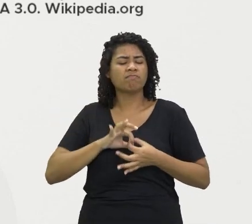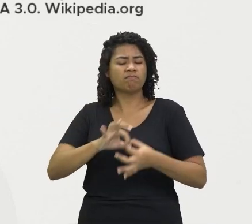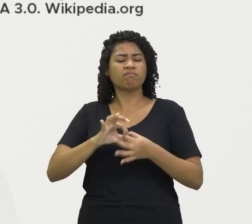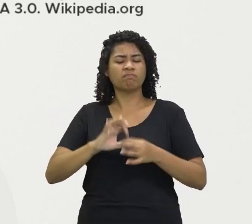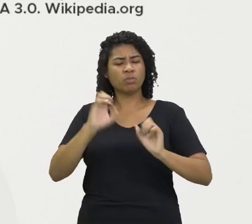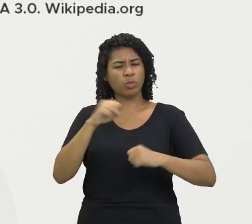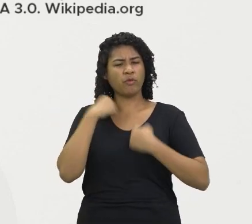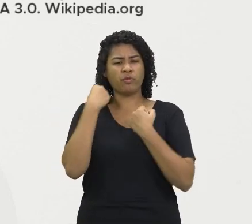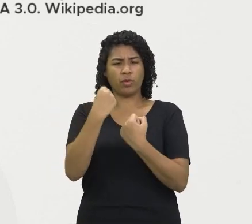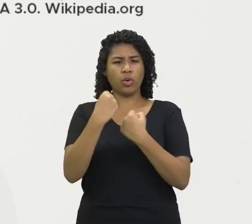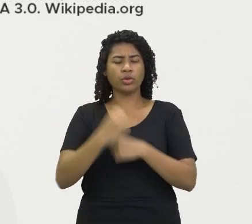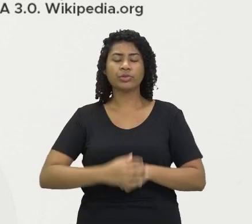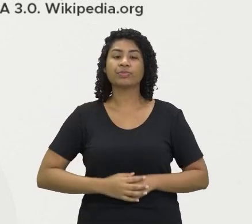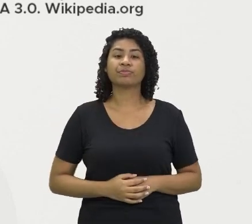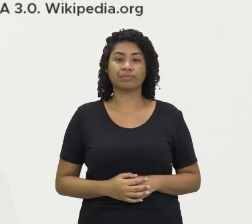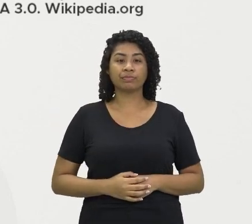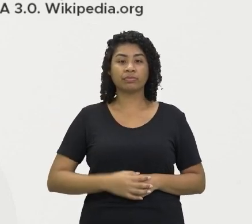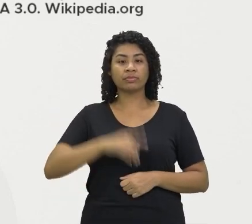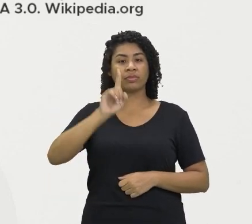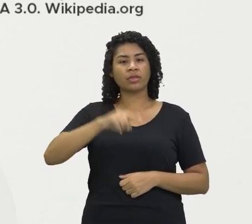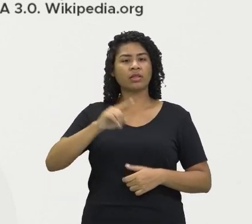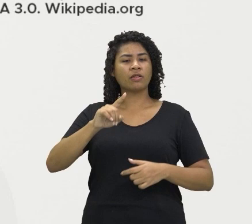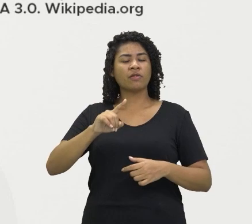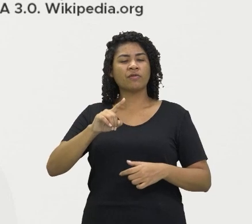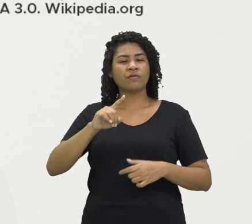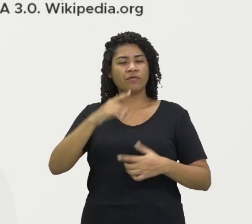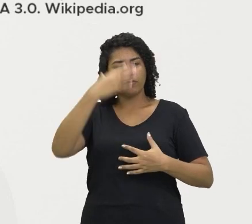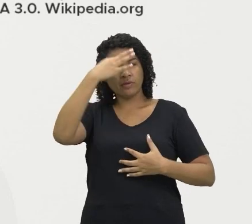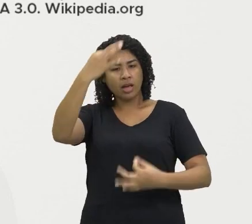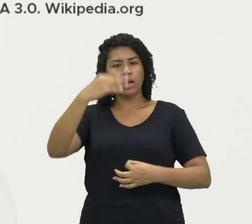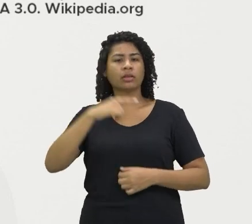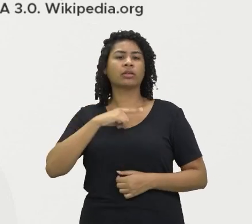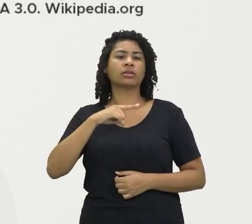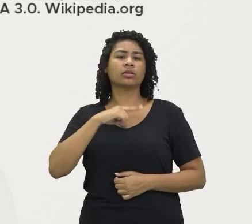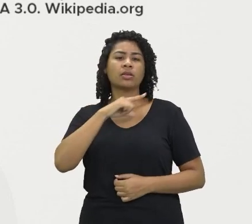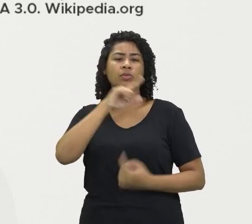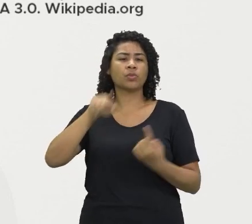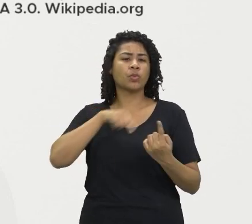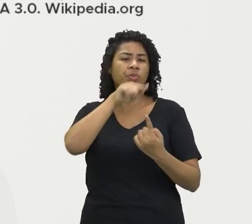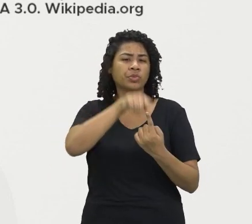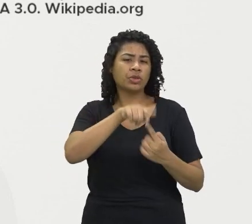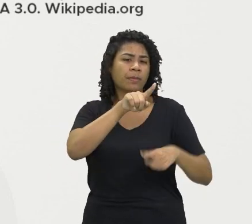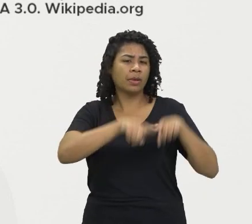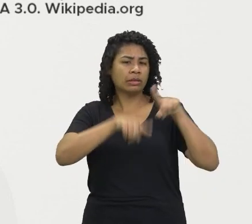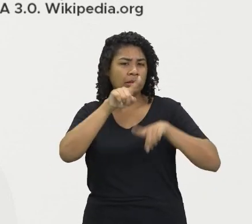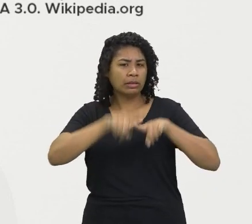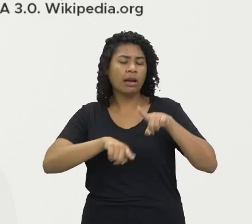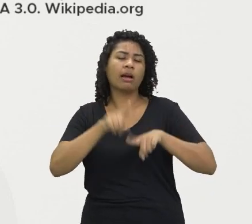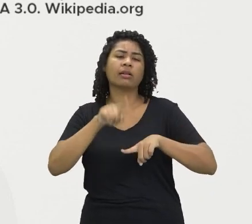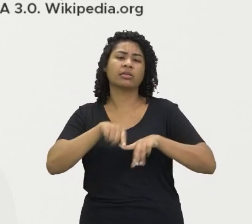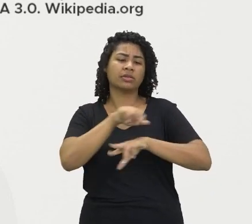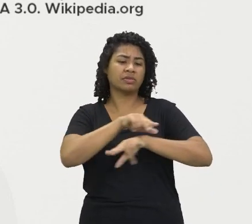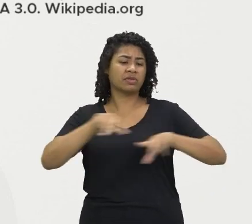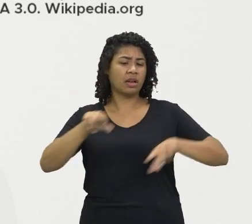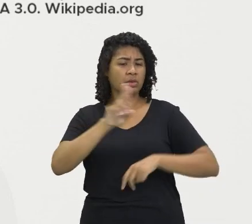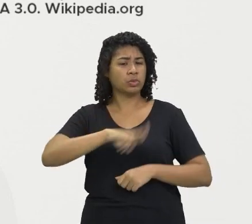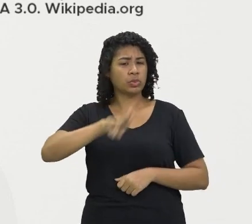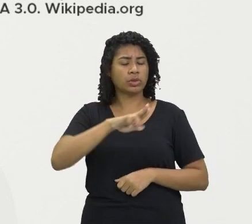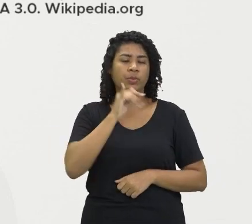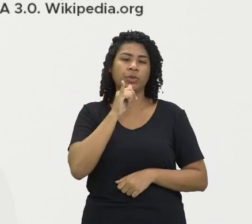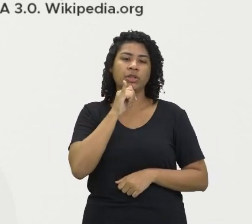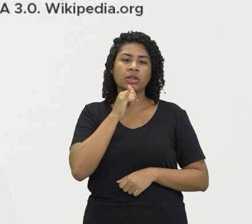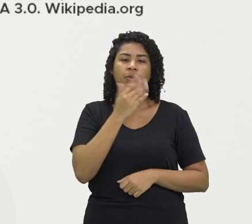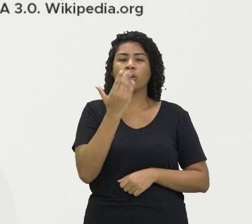né? Uma fé que tem objetos de uso, e aqui a gente pode pensar nas